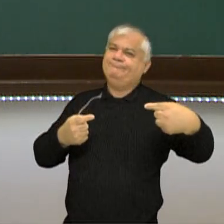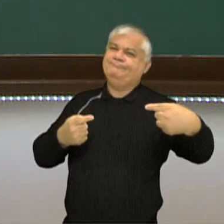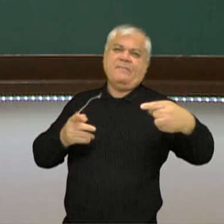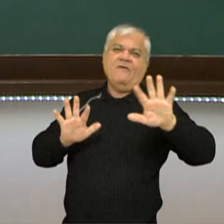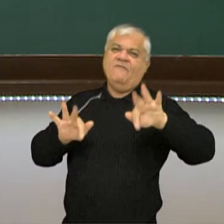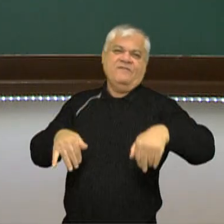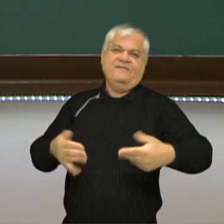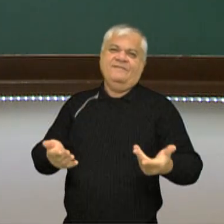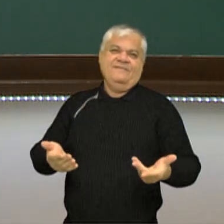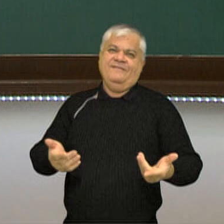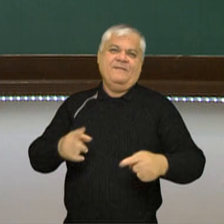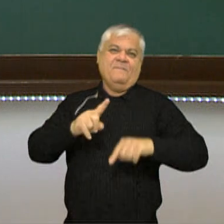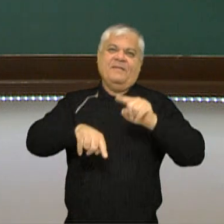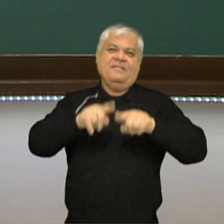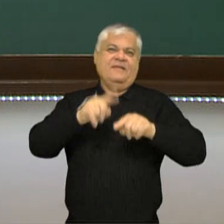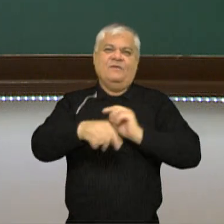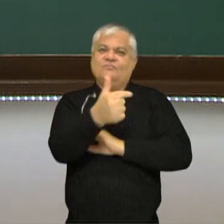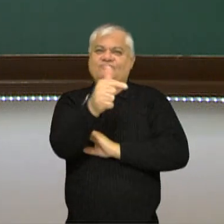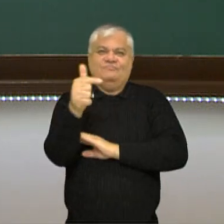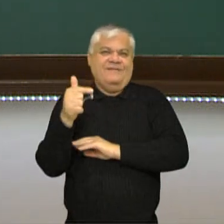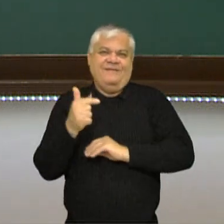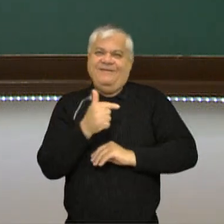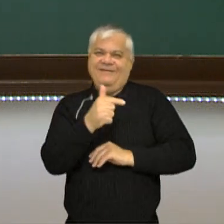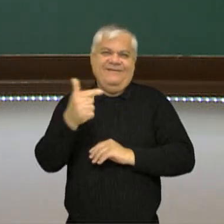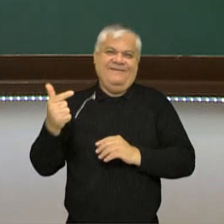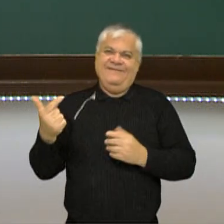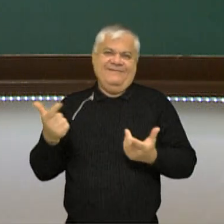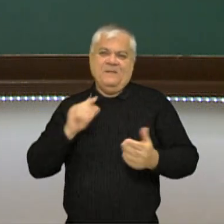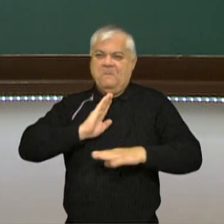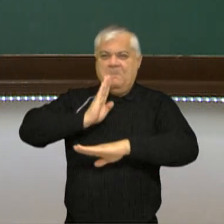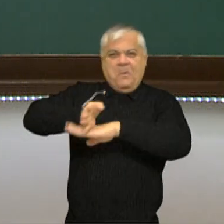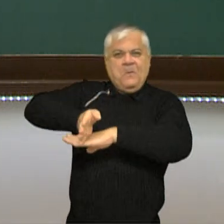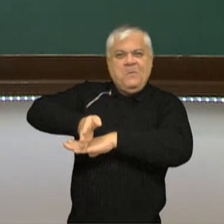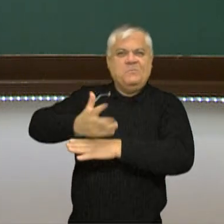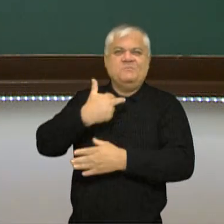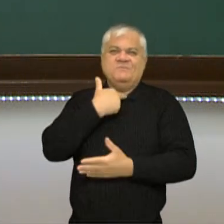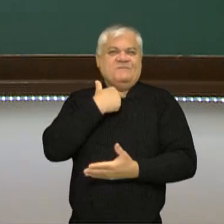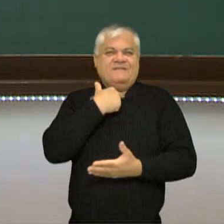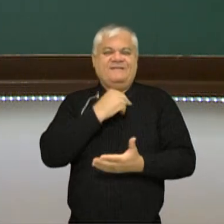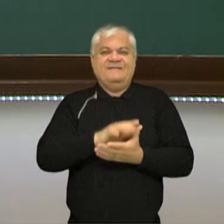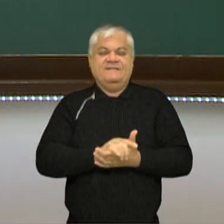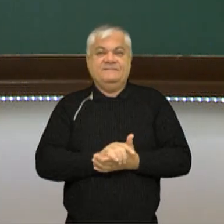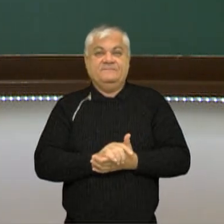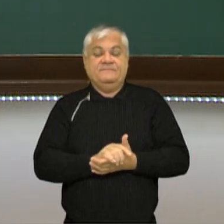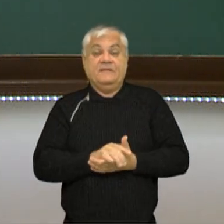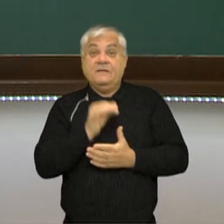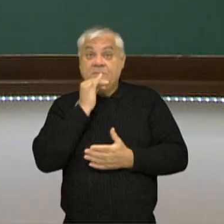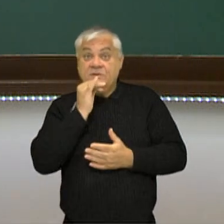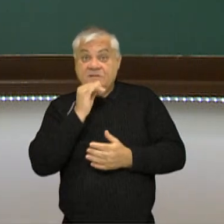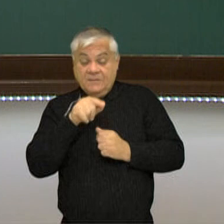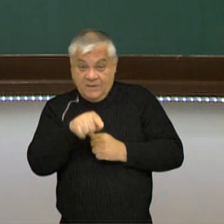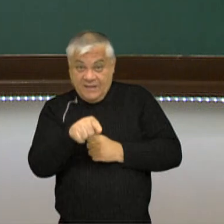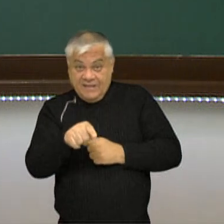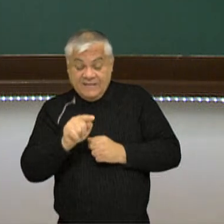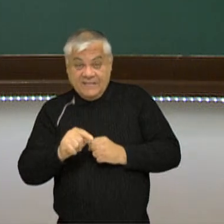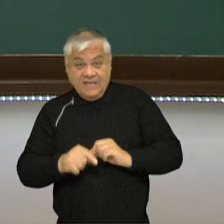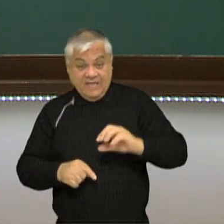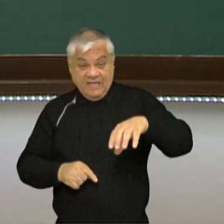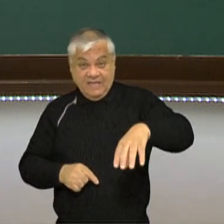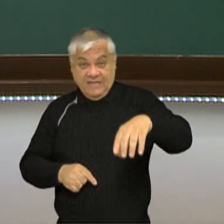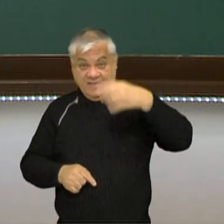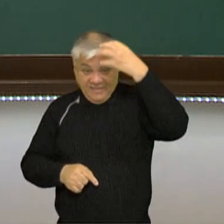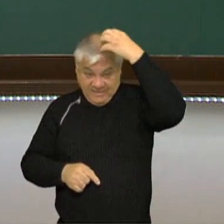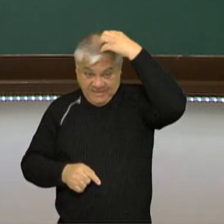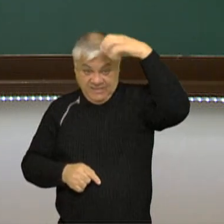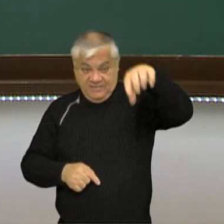Não existe material suficiente para que um aplique checkmate no outro. Quando a gente chega numa situação dessa, de não